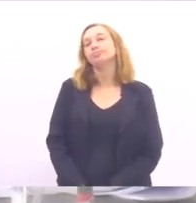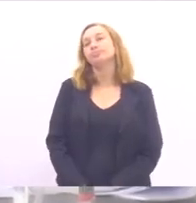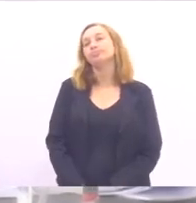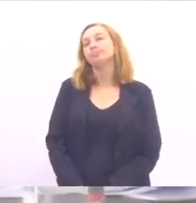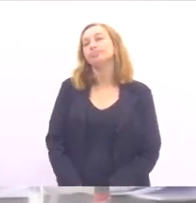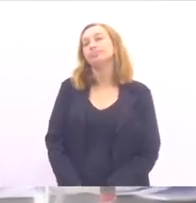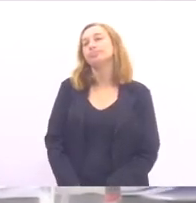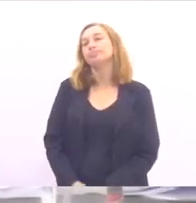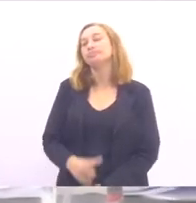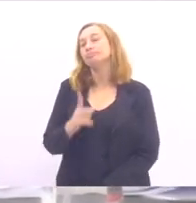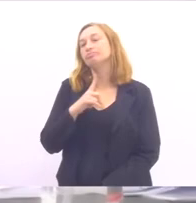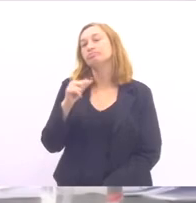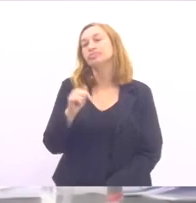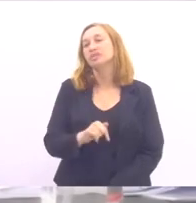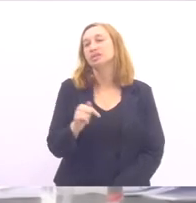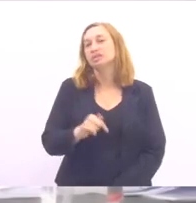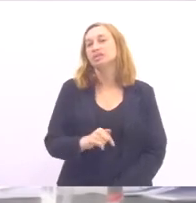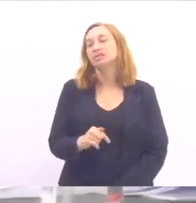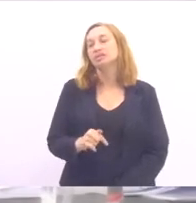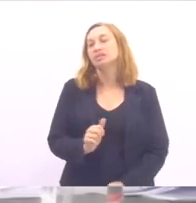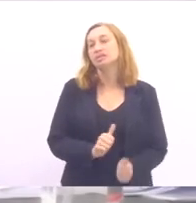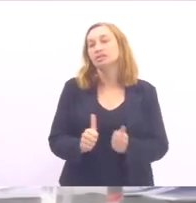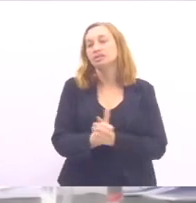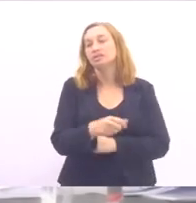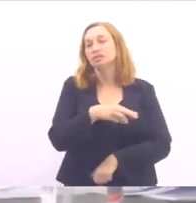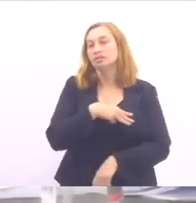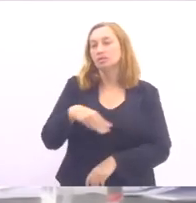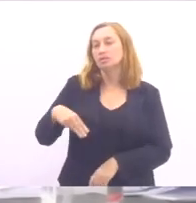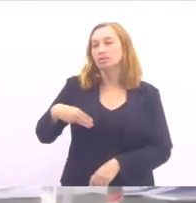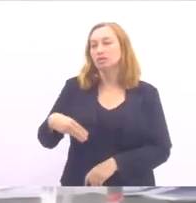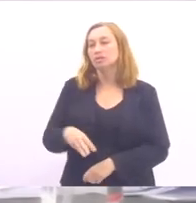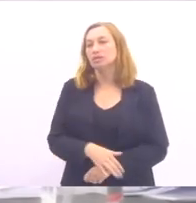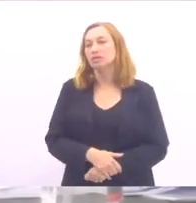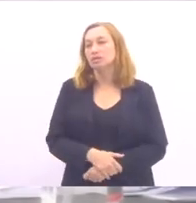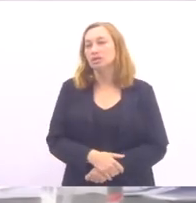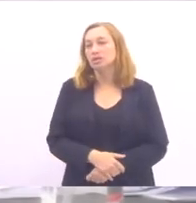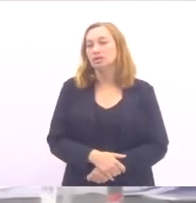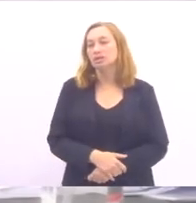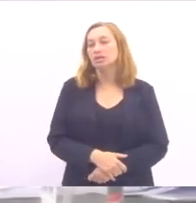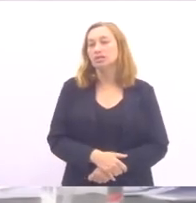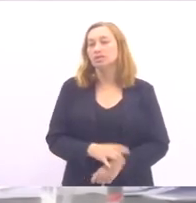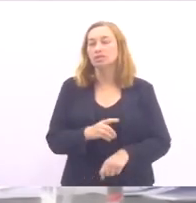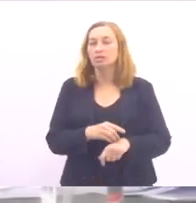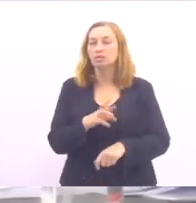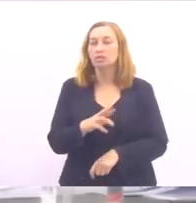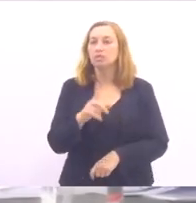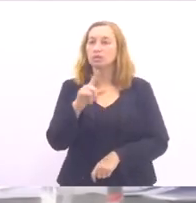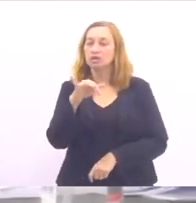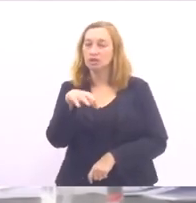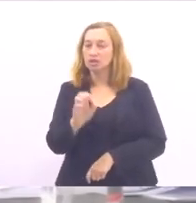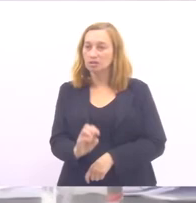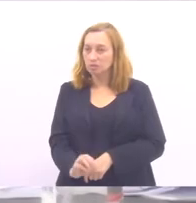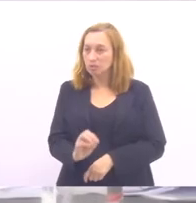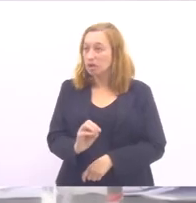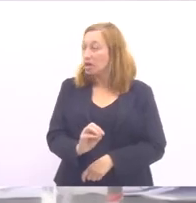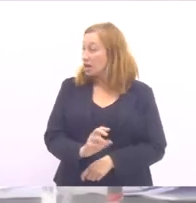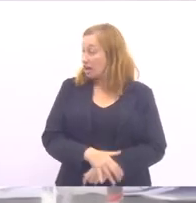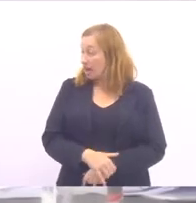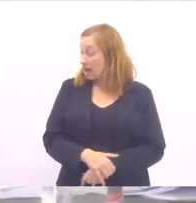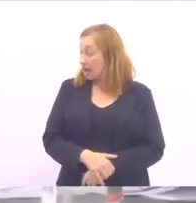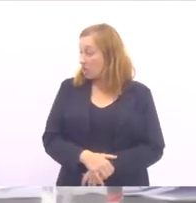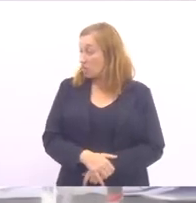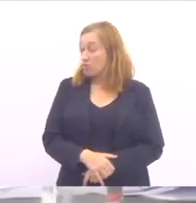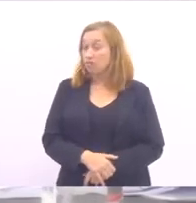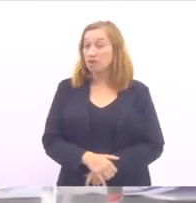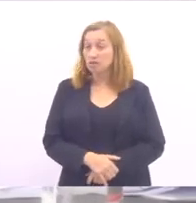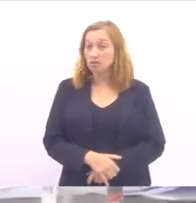Nós temos aqui, à frente do Ministério Público, o doutor Luciano, que atuou muito na área ambiental. Eu me